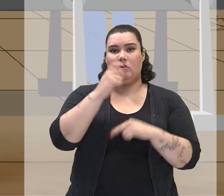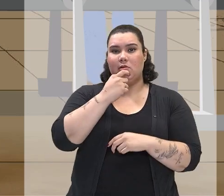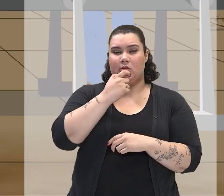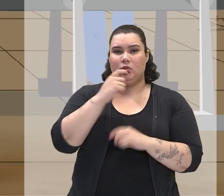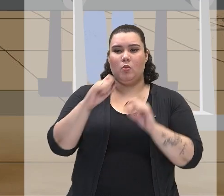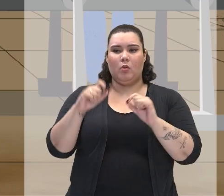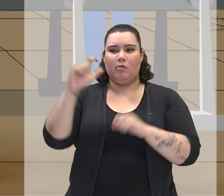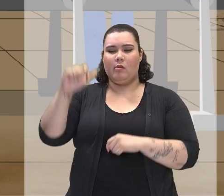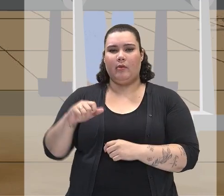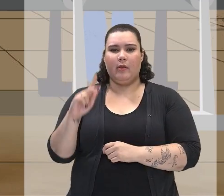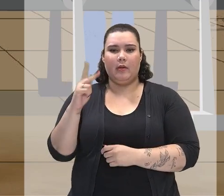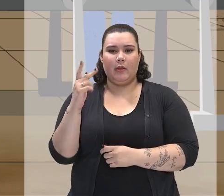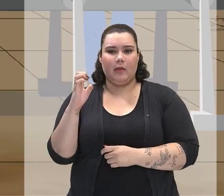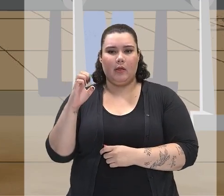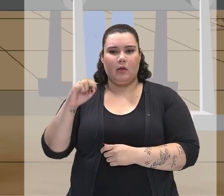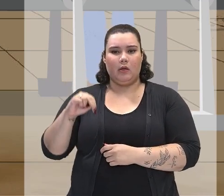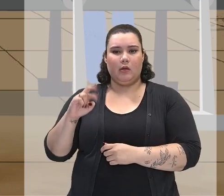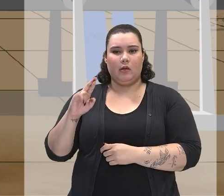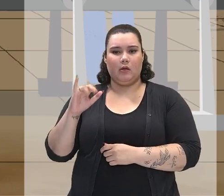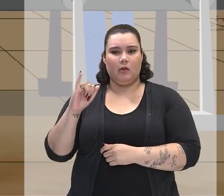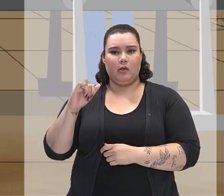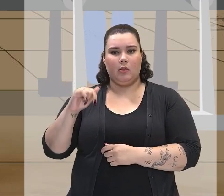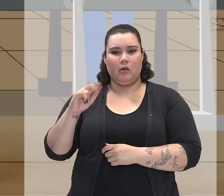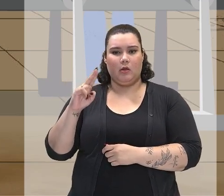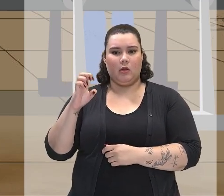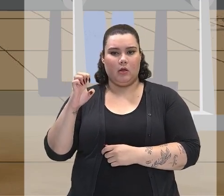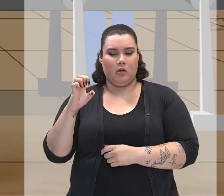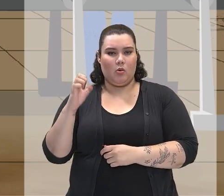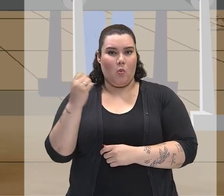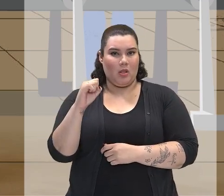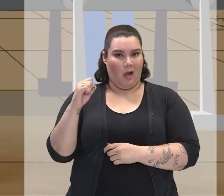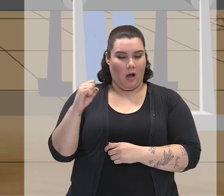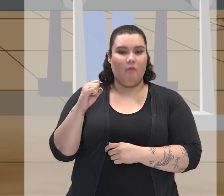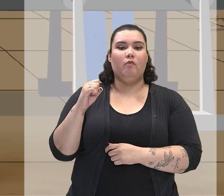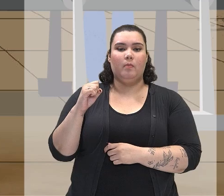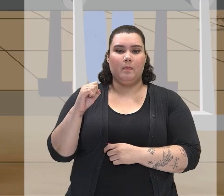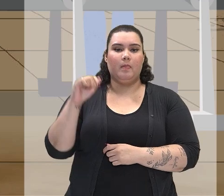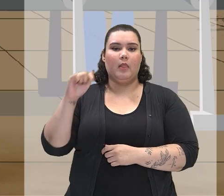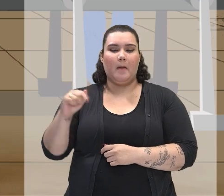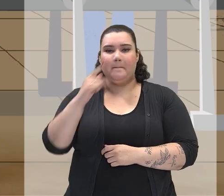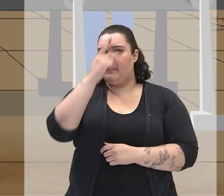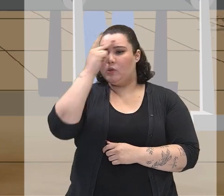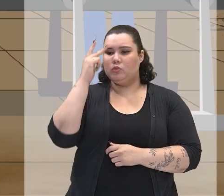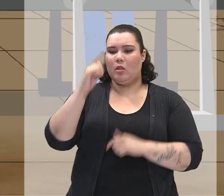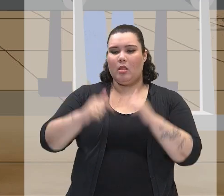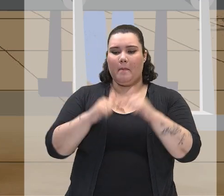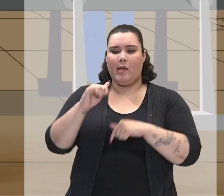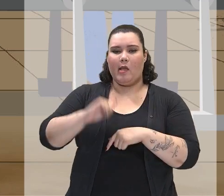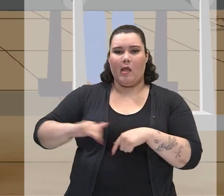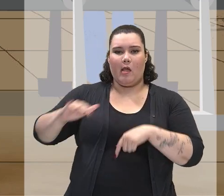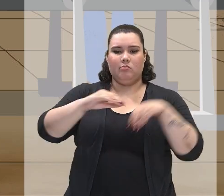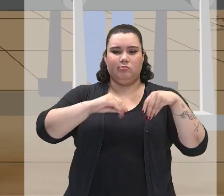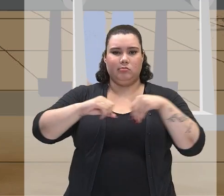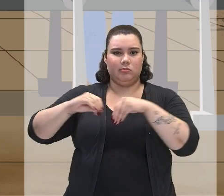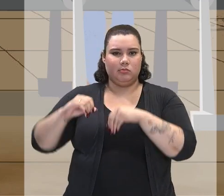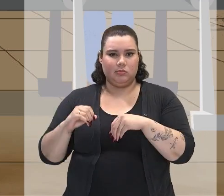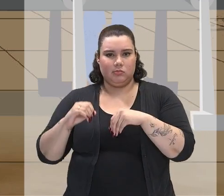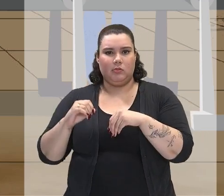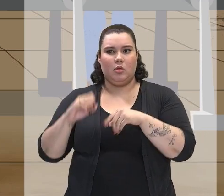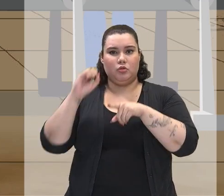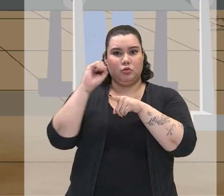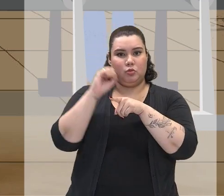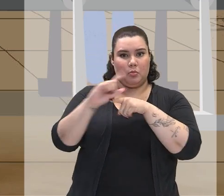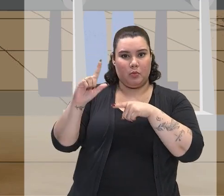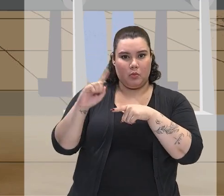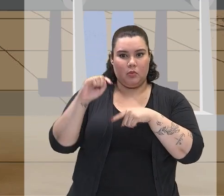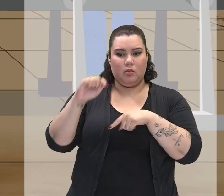dos cercamentos, onde pessoas do campo, aqueles camponeses que não tinham a posse da terra, foram expulsos dela e foram